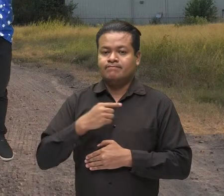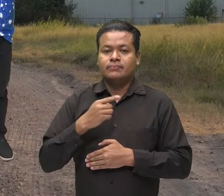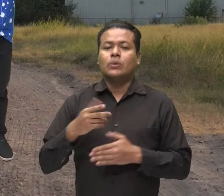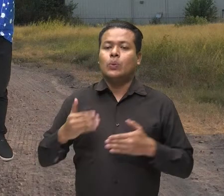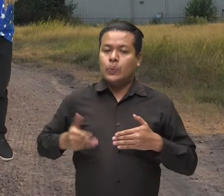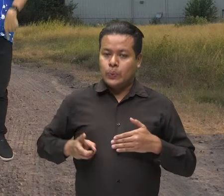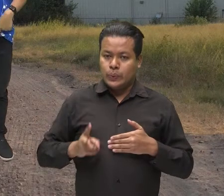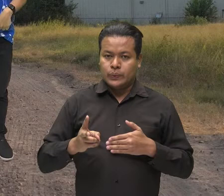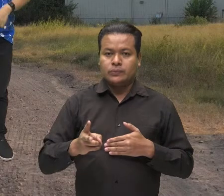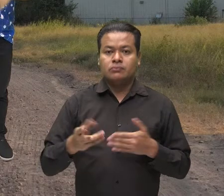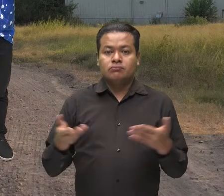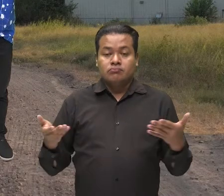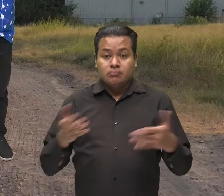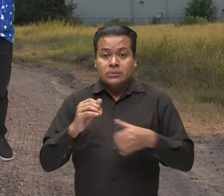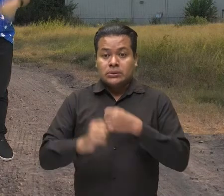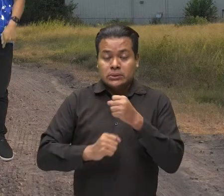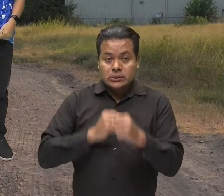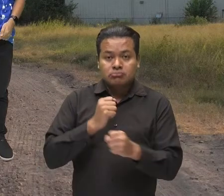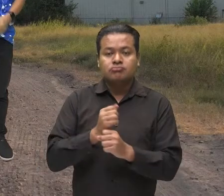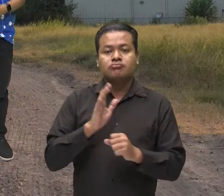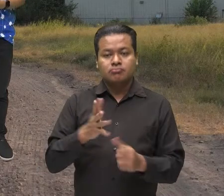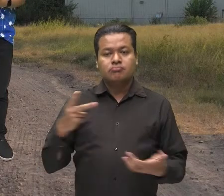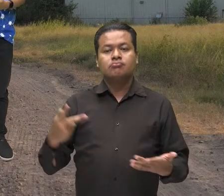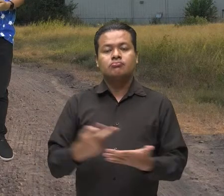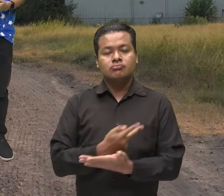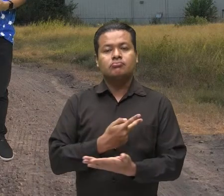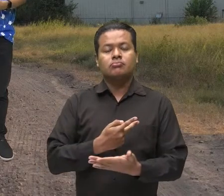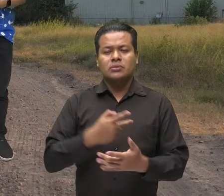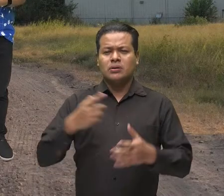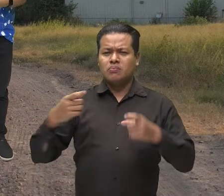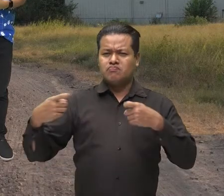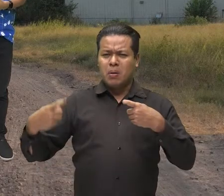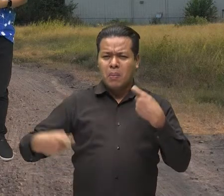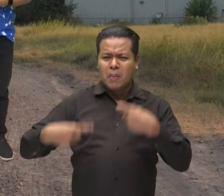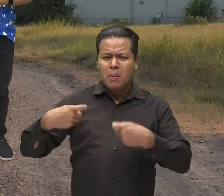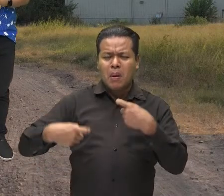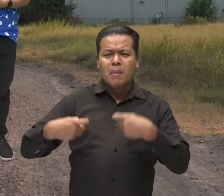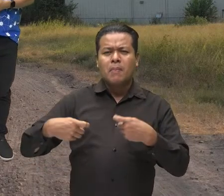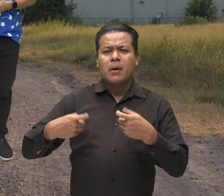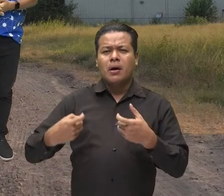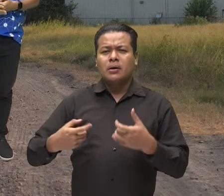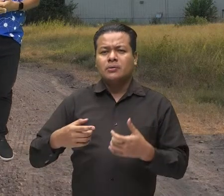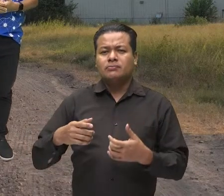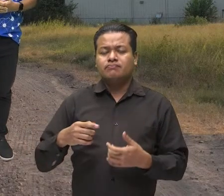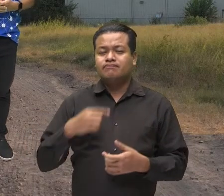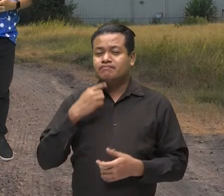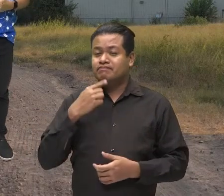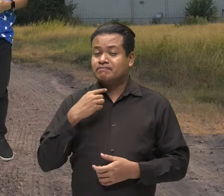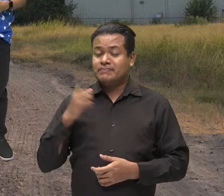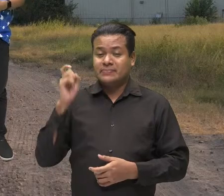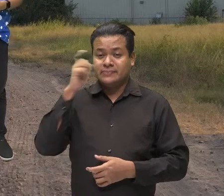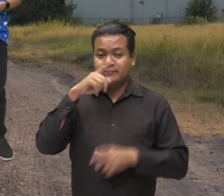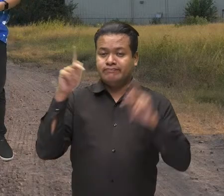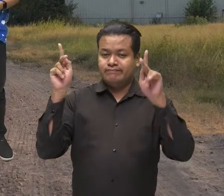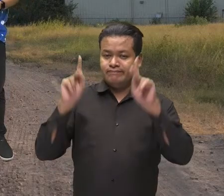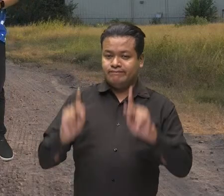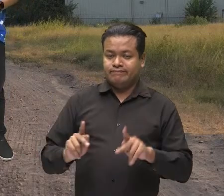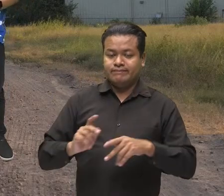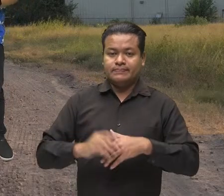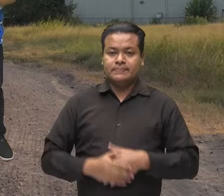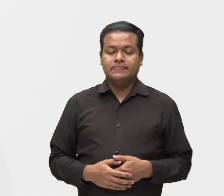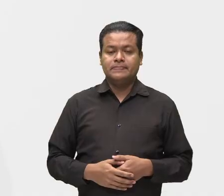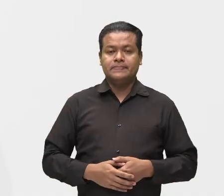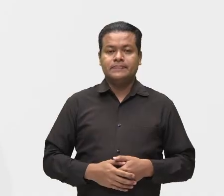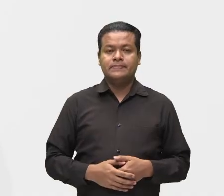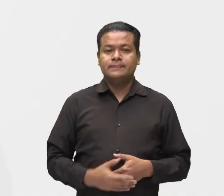acontecendo. Inclusive, esse ano já aconteceram novos ataques, né? Acordos de paz ali são muito difíceis, né? Na próxima